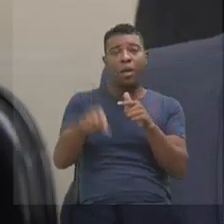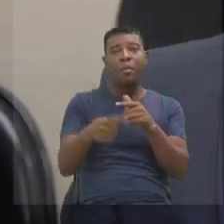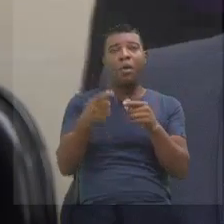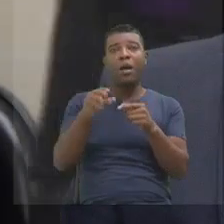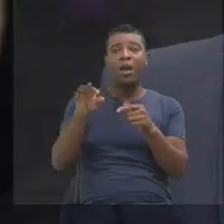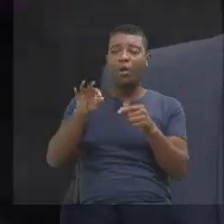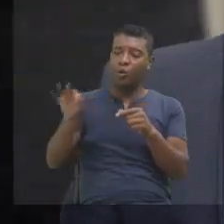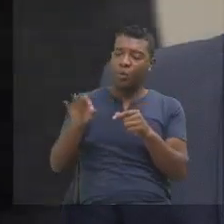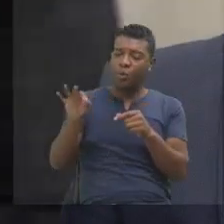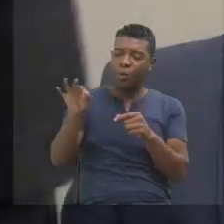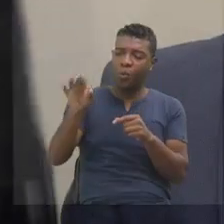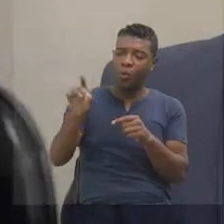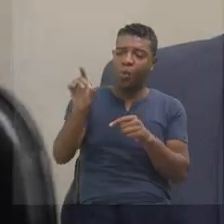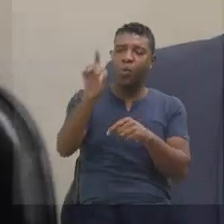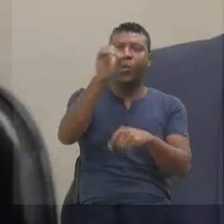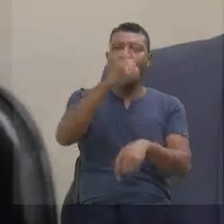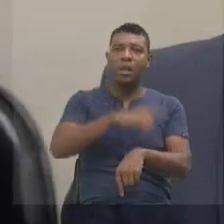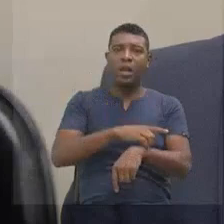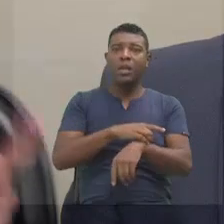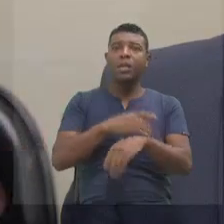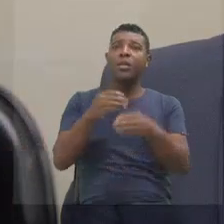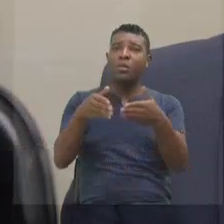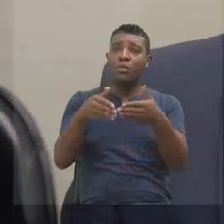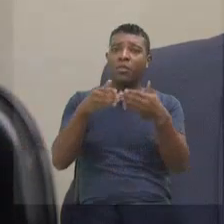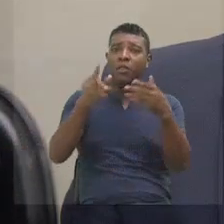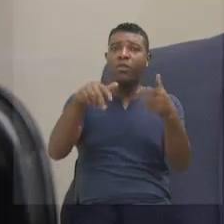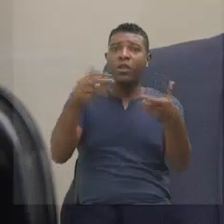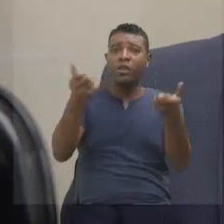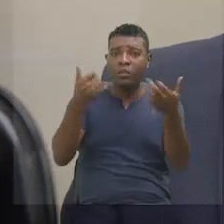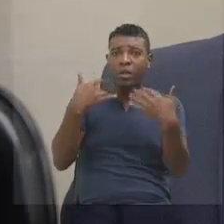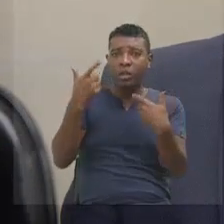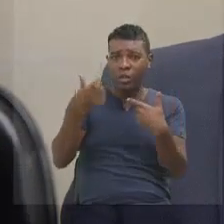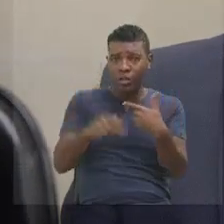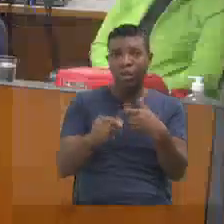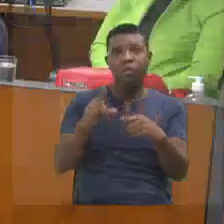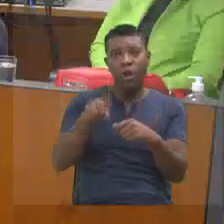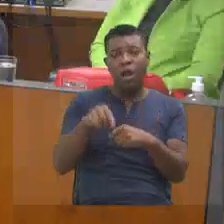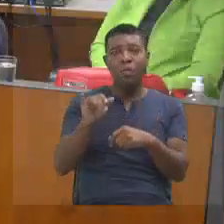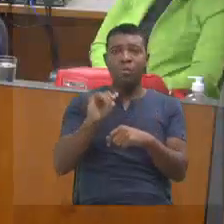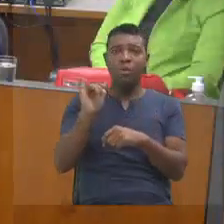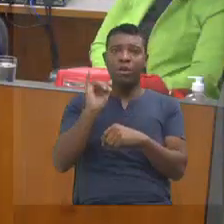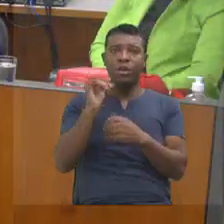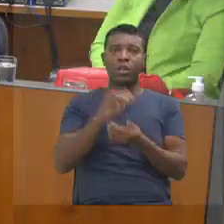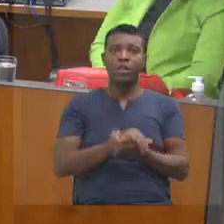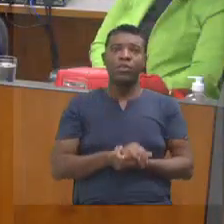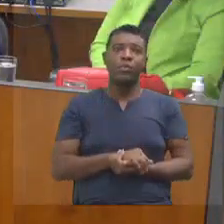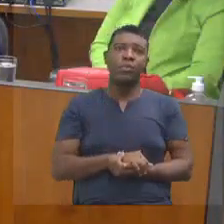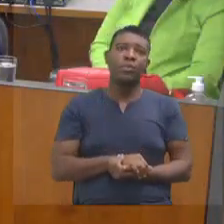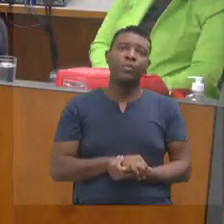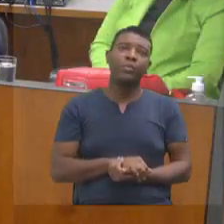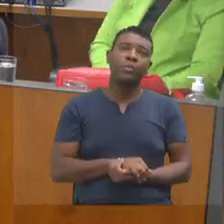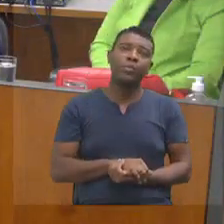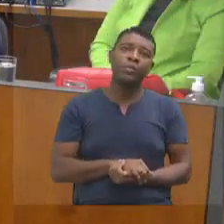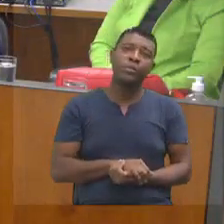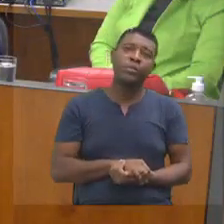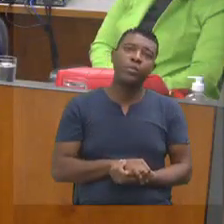da dengue gostaria que o senhor Desce mais uma explicada porque isso é muito importante muito obrigado 3 minutos